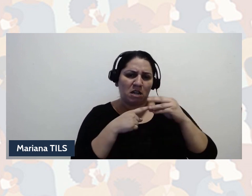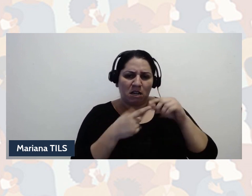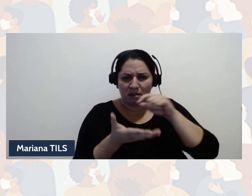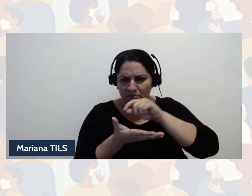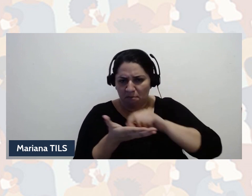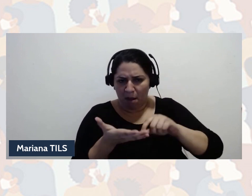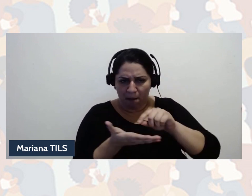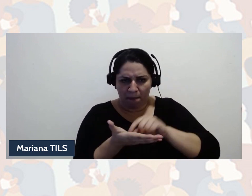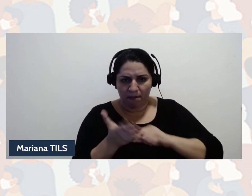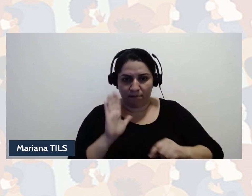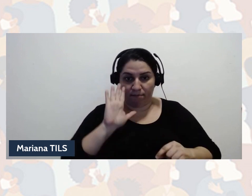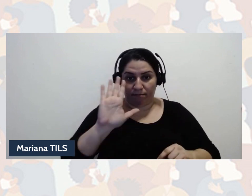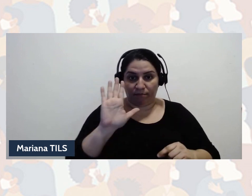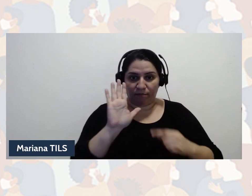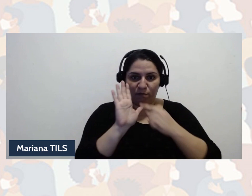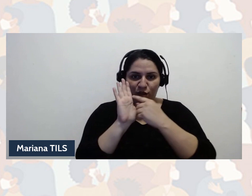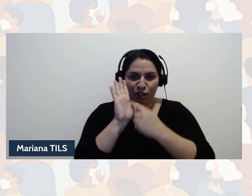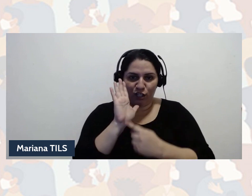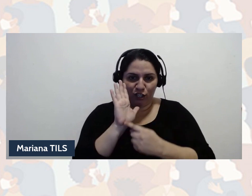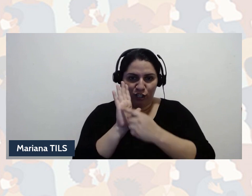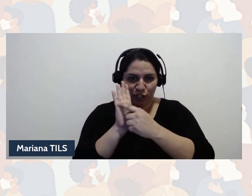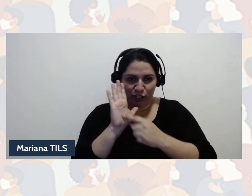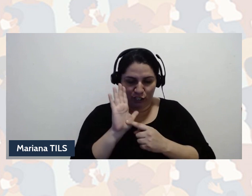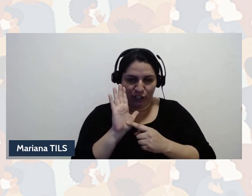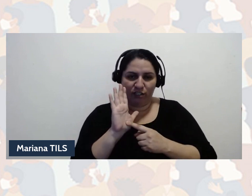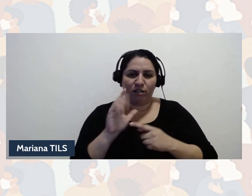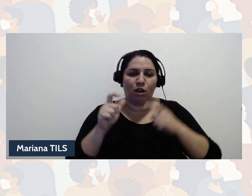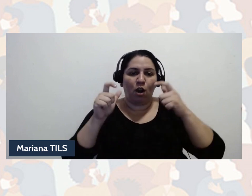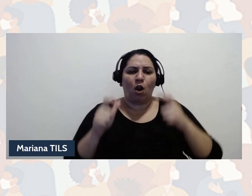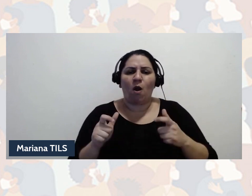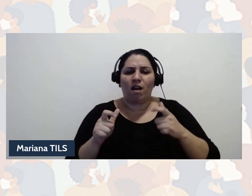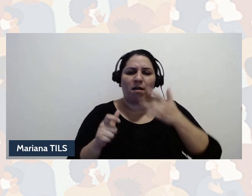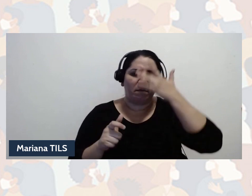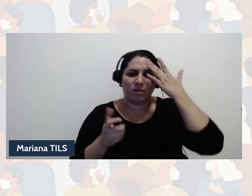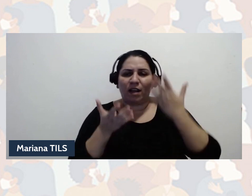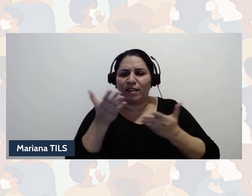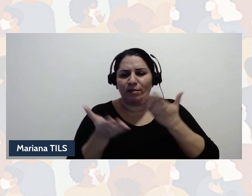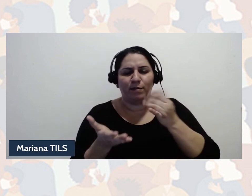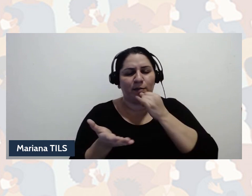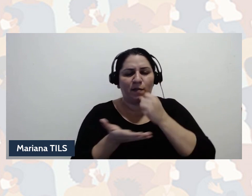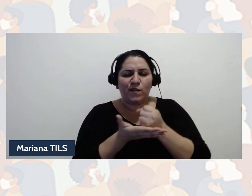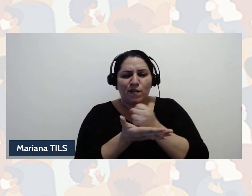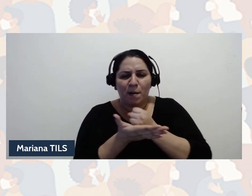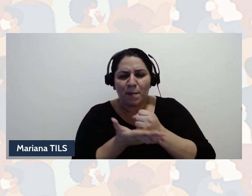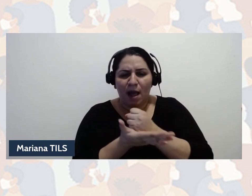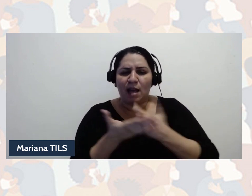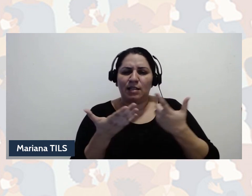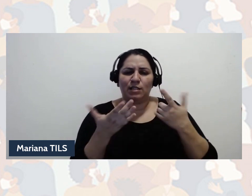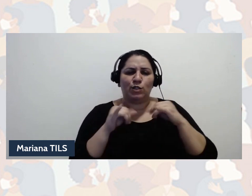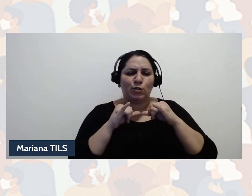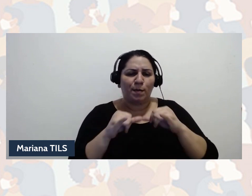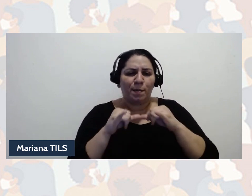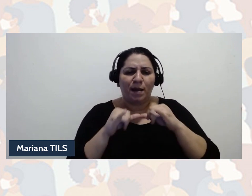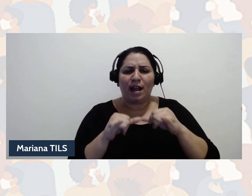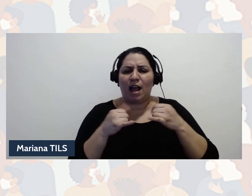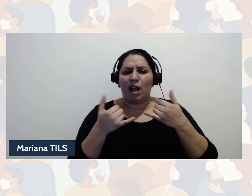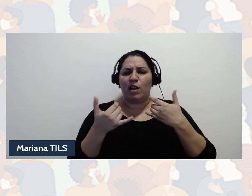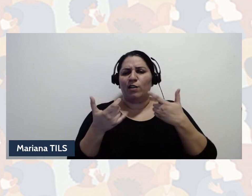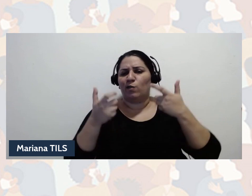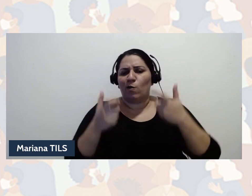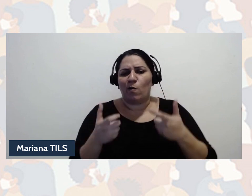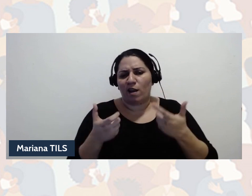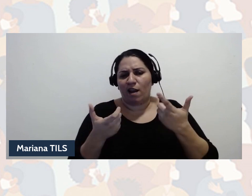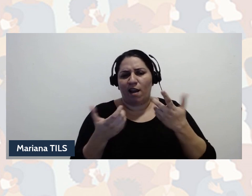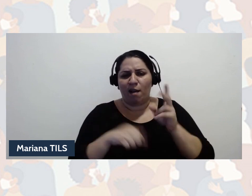palma da mão, assim, né? Em locais de atendimento, como farmácias, supermercados, portarias. Os